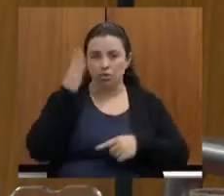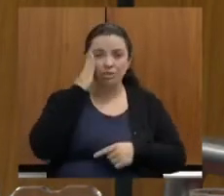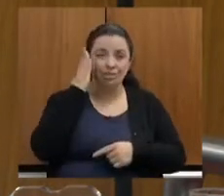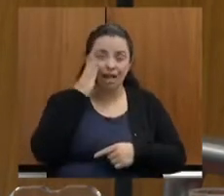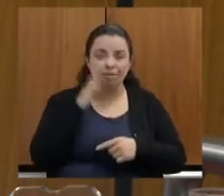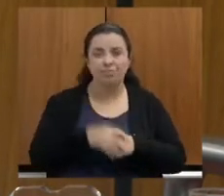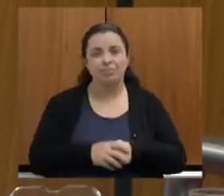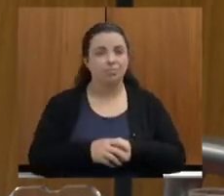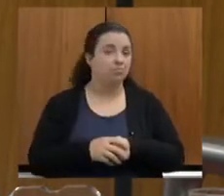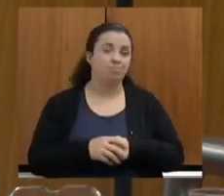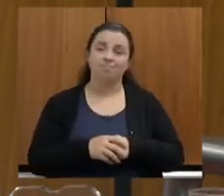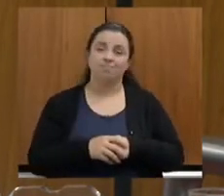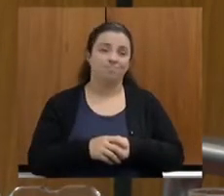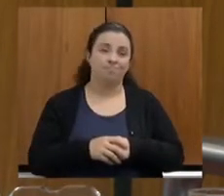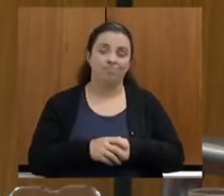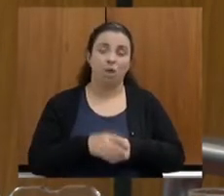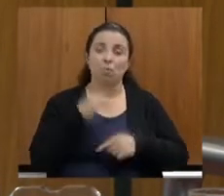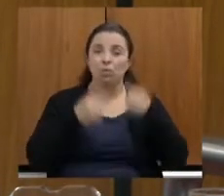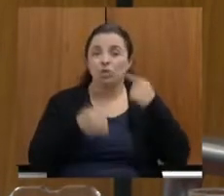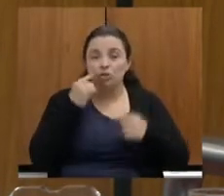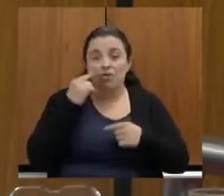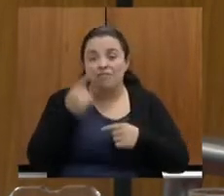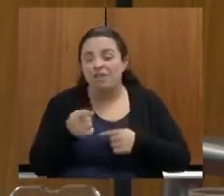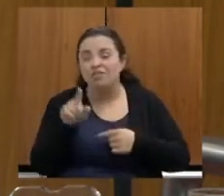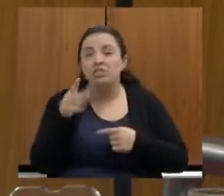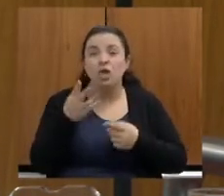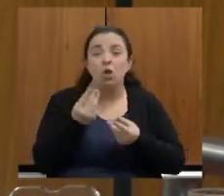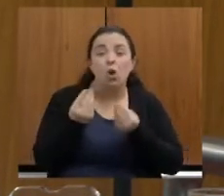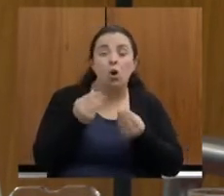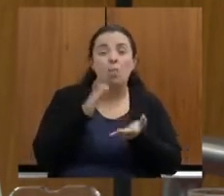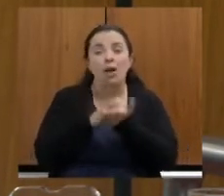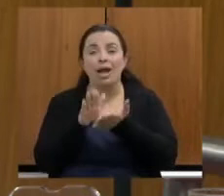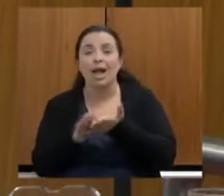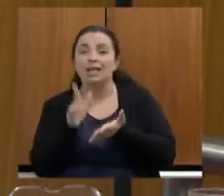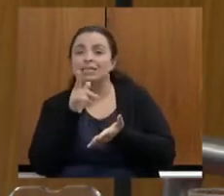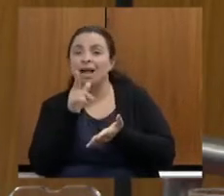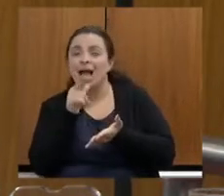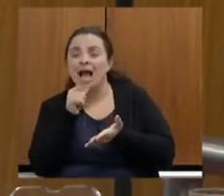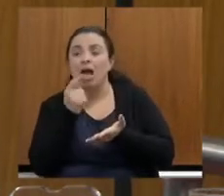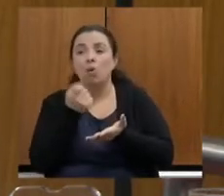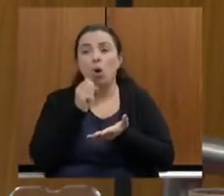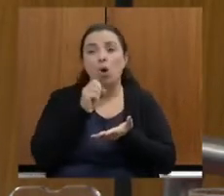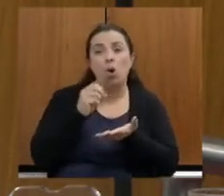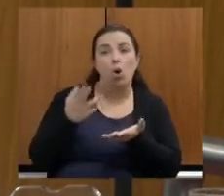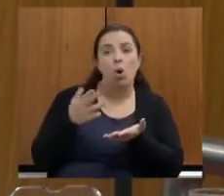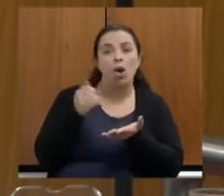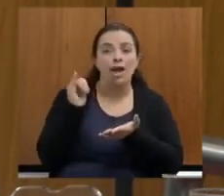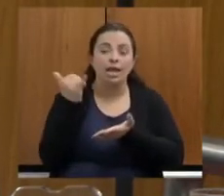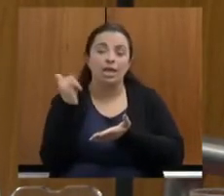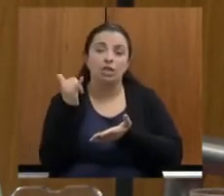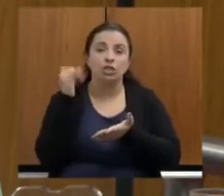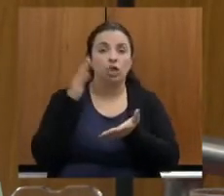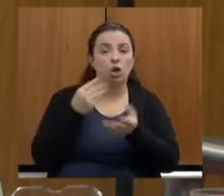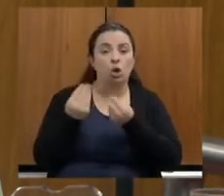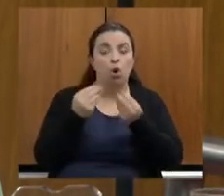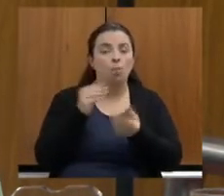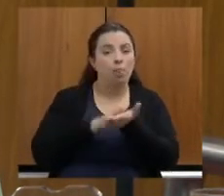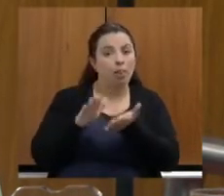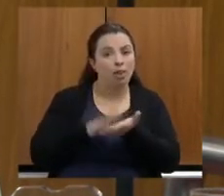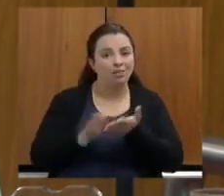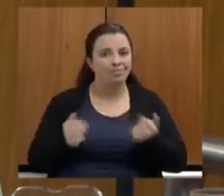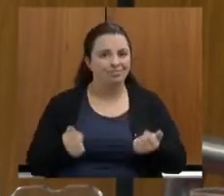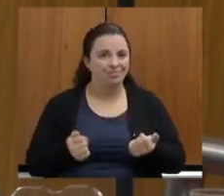não olha o cuidado que você tem com a água com gás e energia a compostagem que você pode fazer